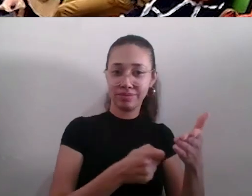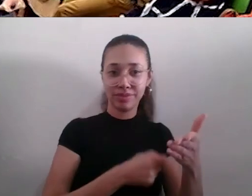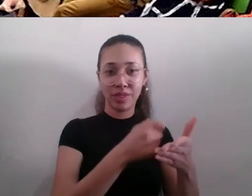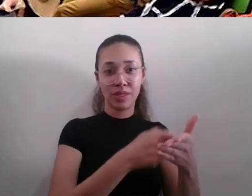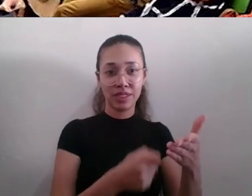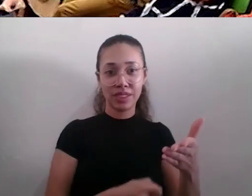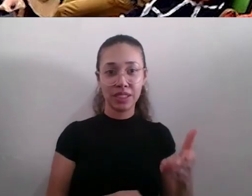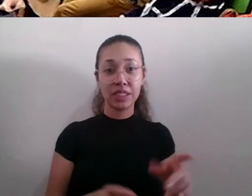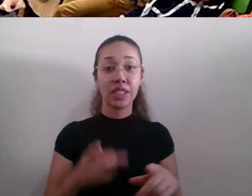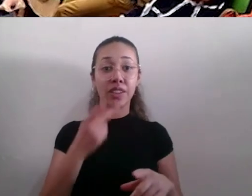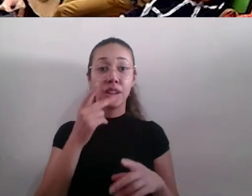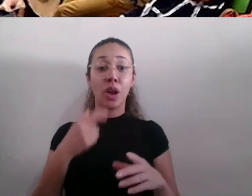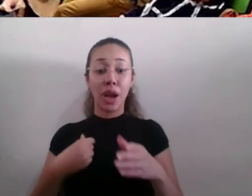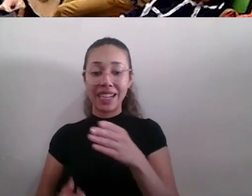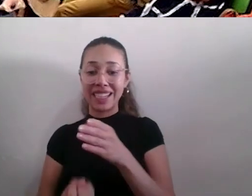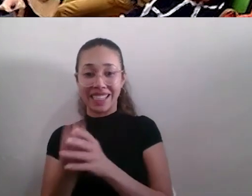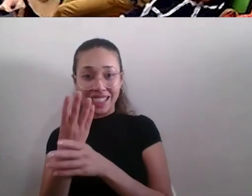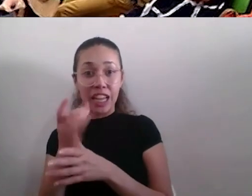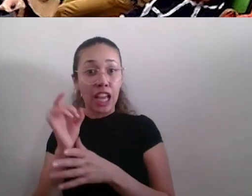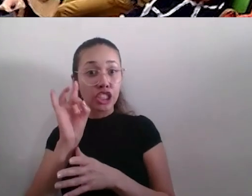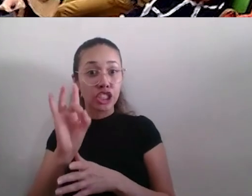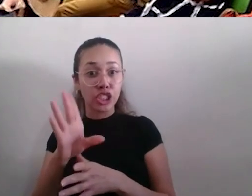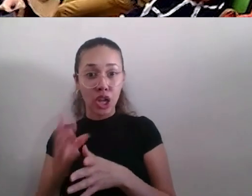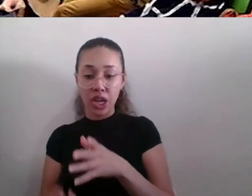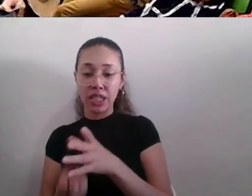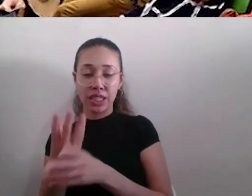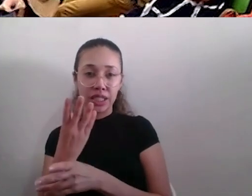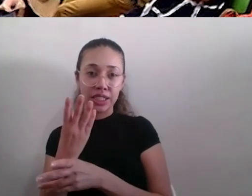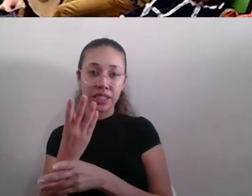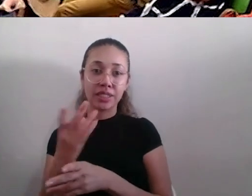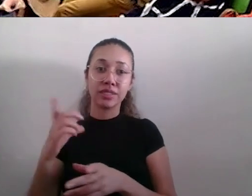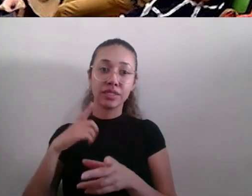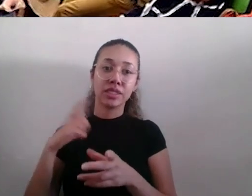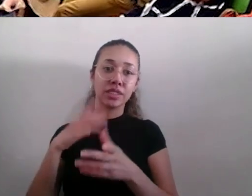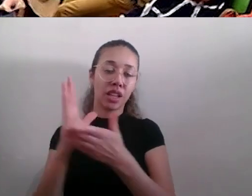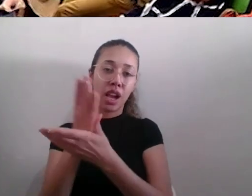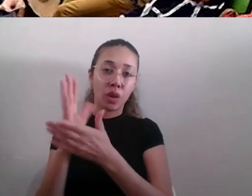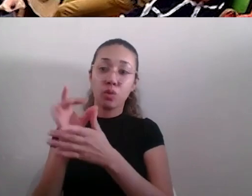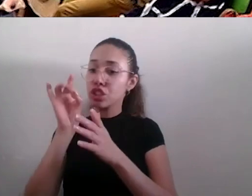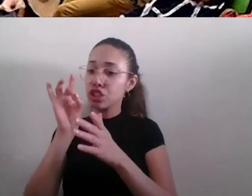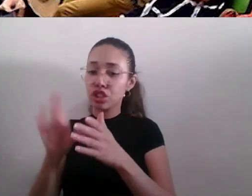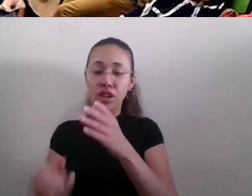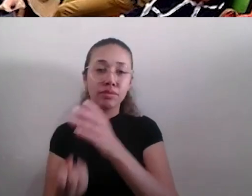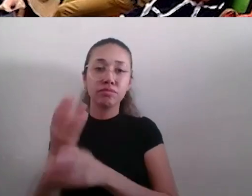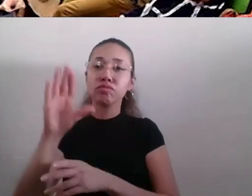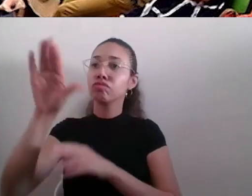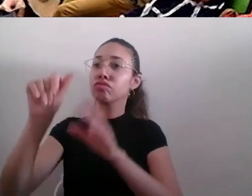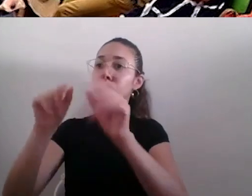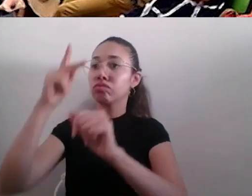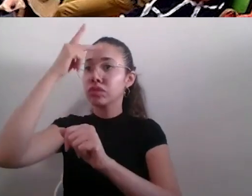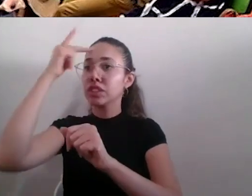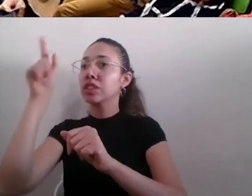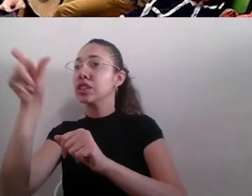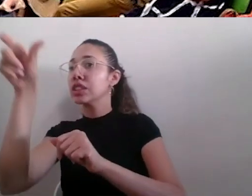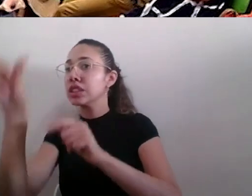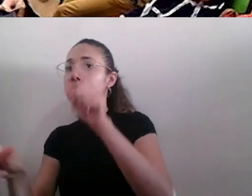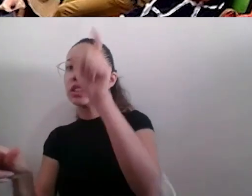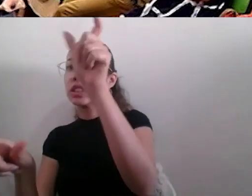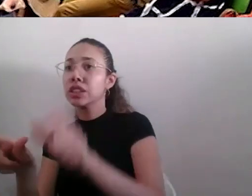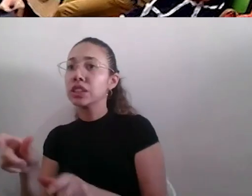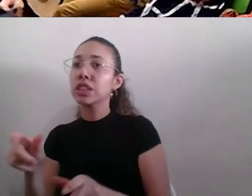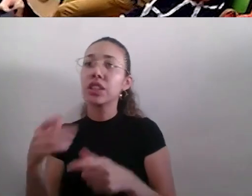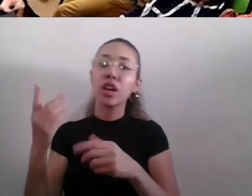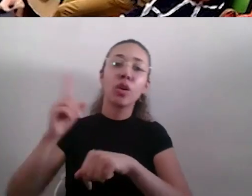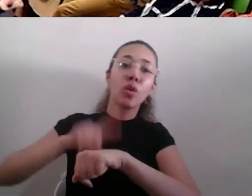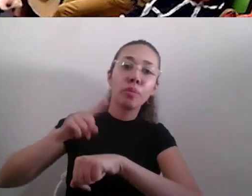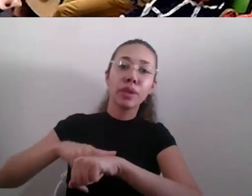produtora pura, a gente tem a Ashley Calvo, por exemplo, ela é produtora, ela só faz produção. Ela vai atrás de personagem, ela marca a hora, ela liga para o entrevistado, ela